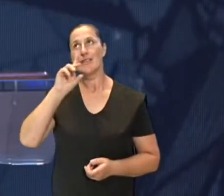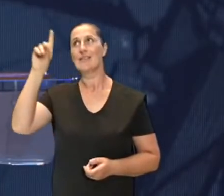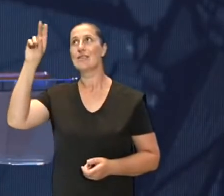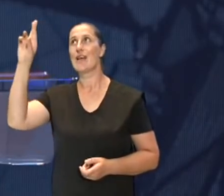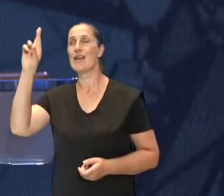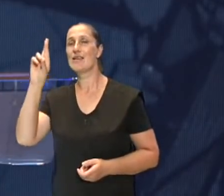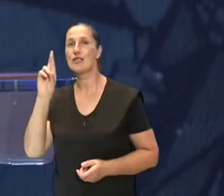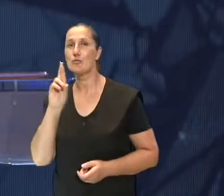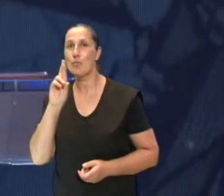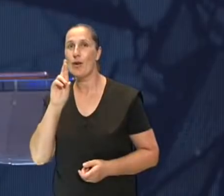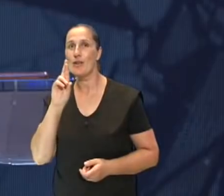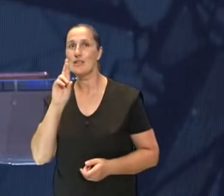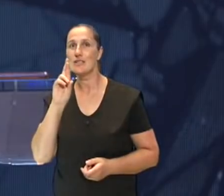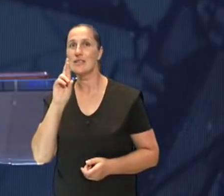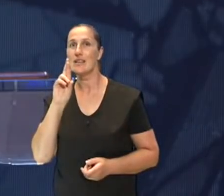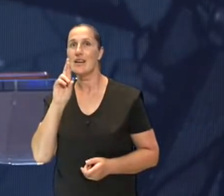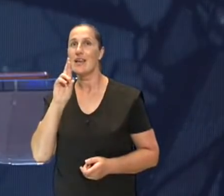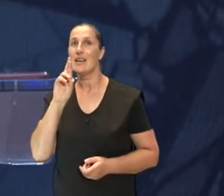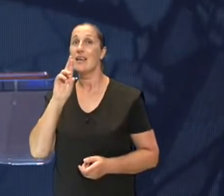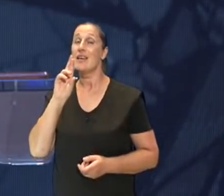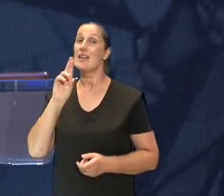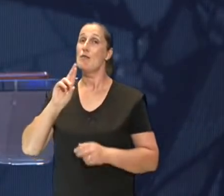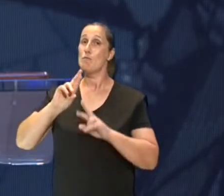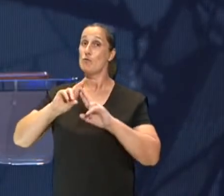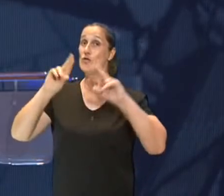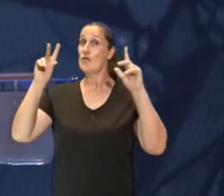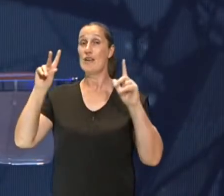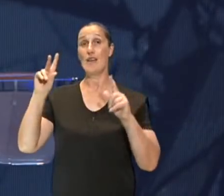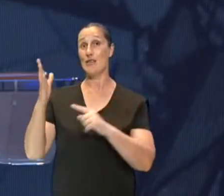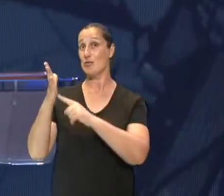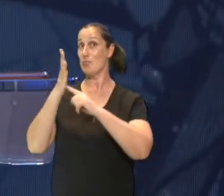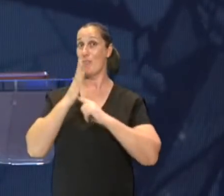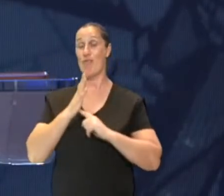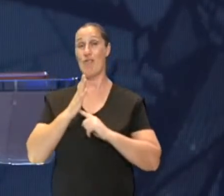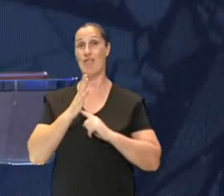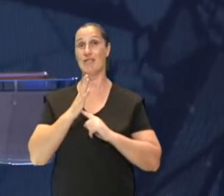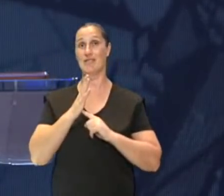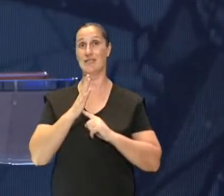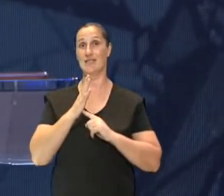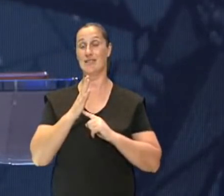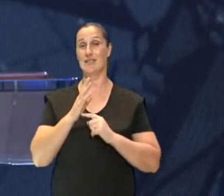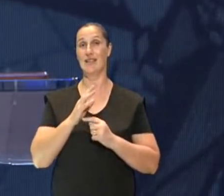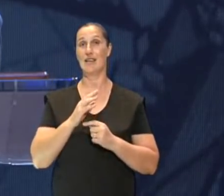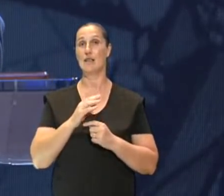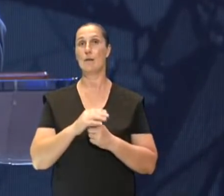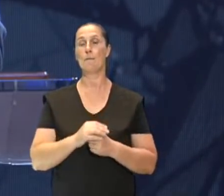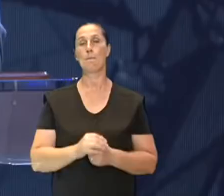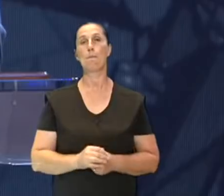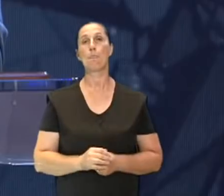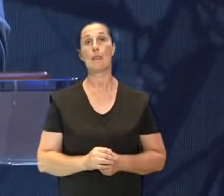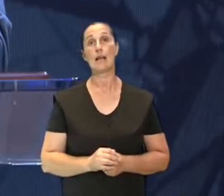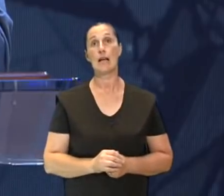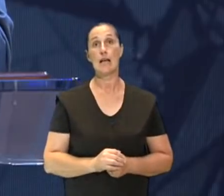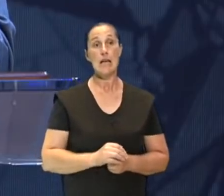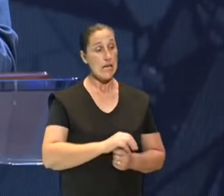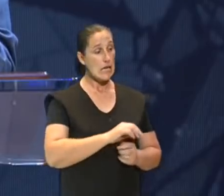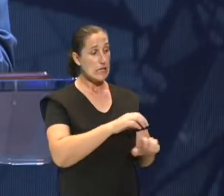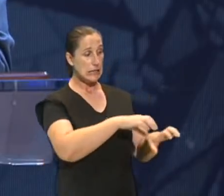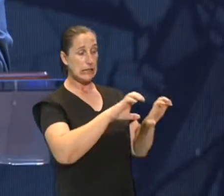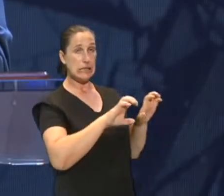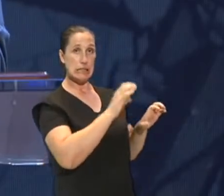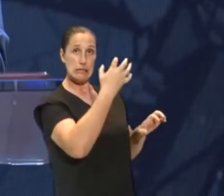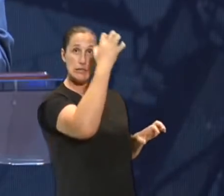em várias formas diferentes, em diferentes veículos. No caso de Ezequias,